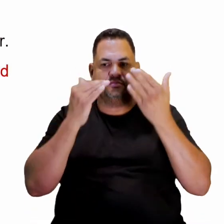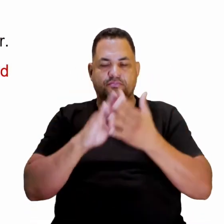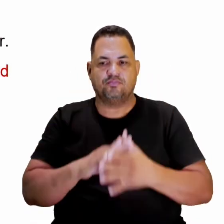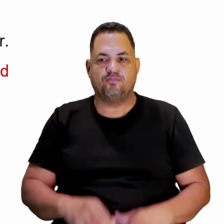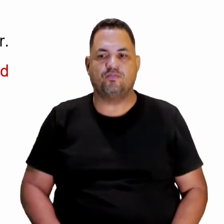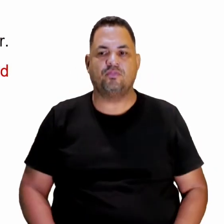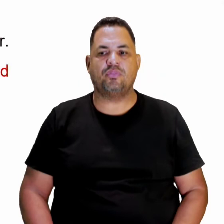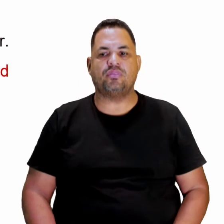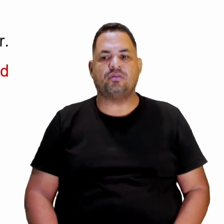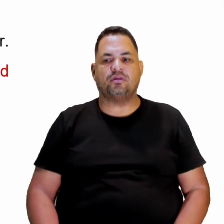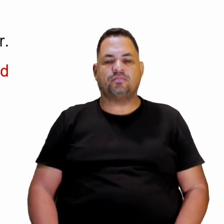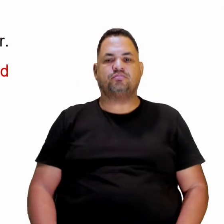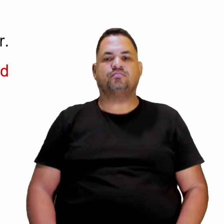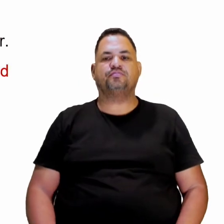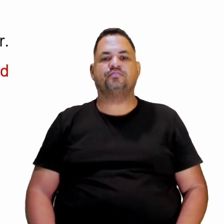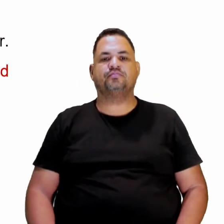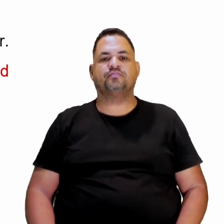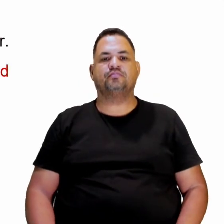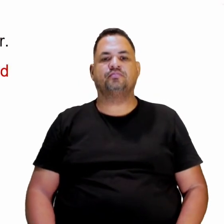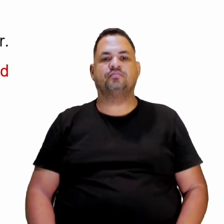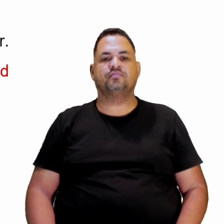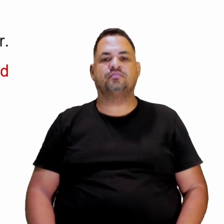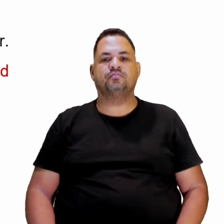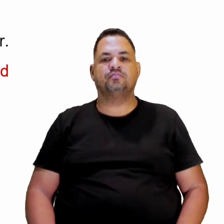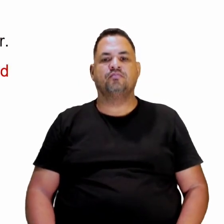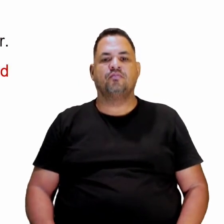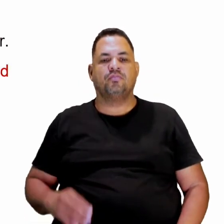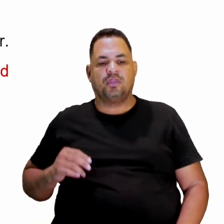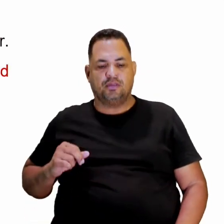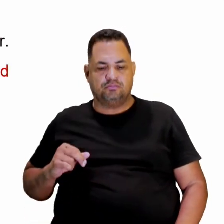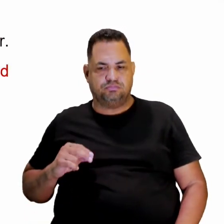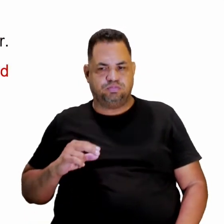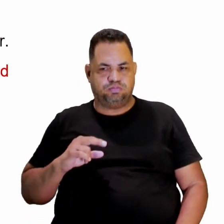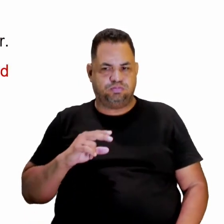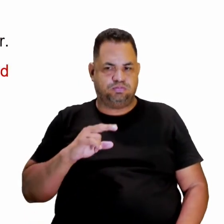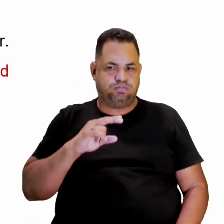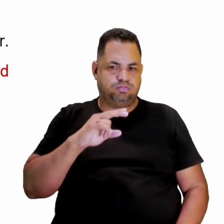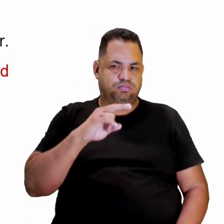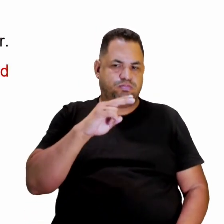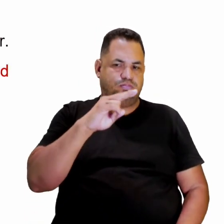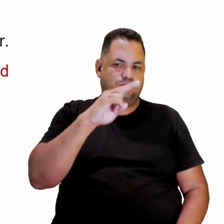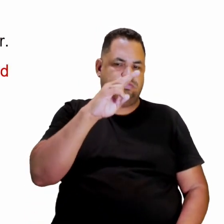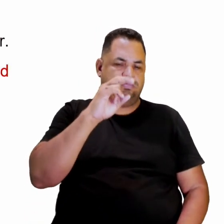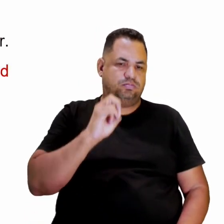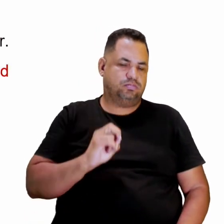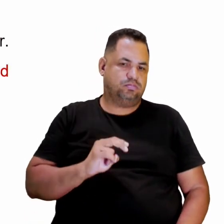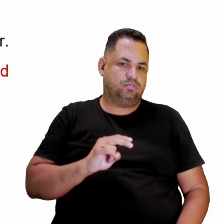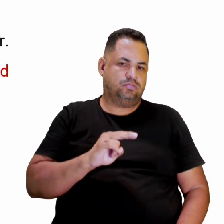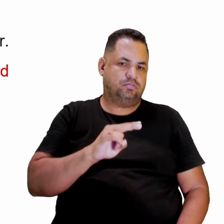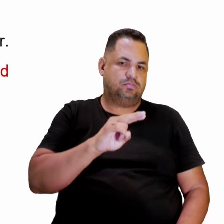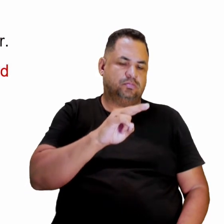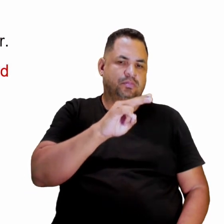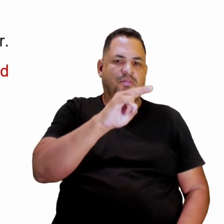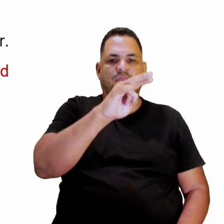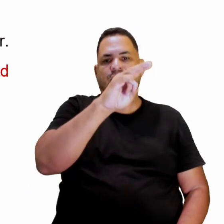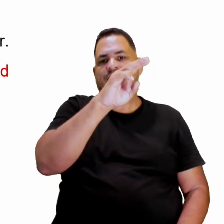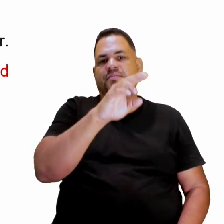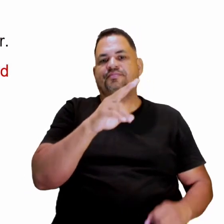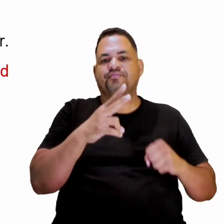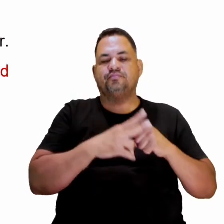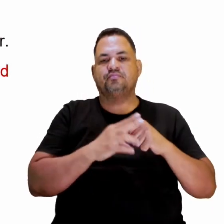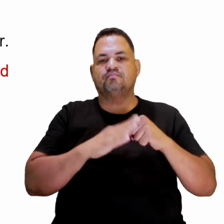atenção, ele escalou a rua inclinada e ele o quê? Reach, que é o